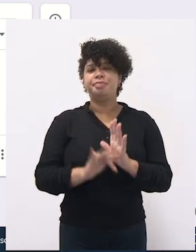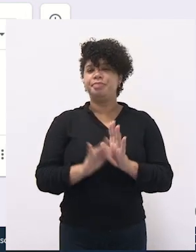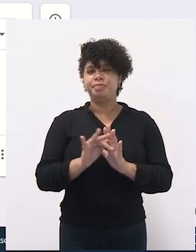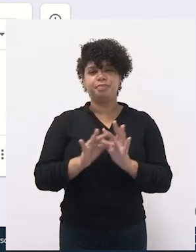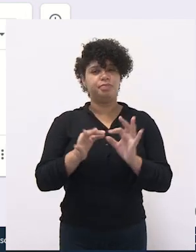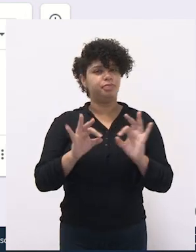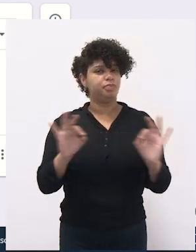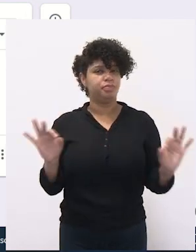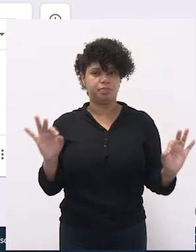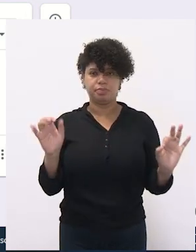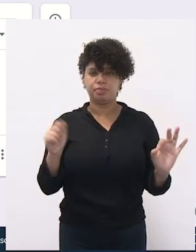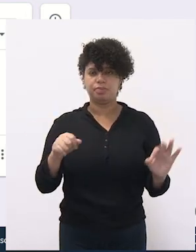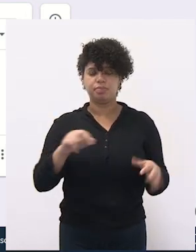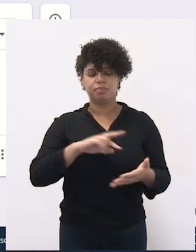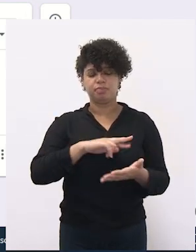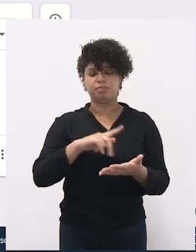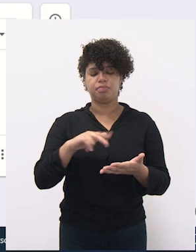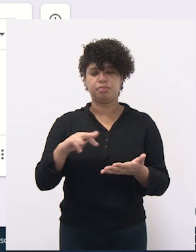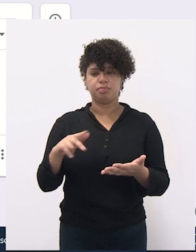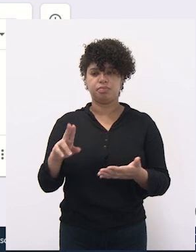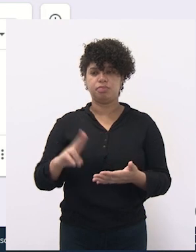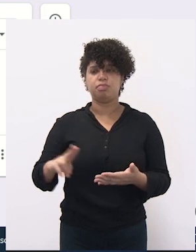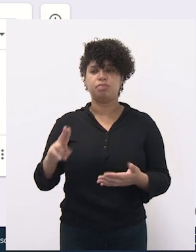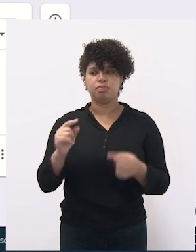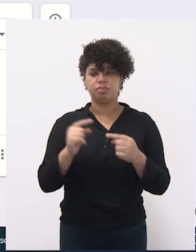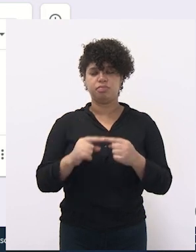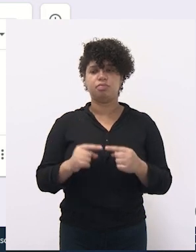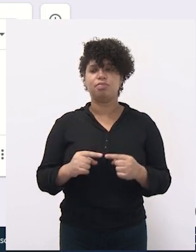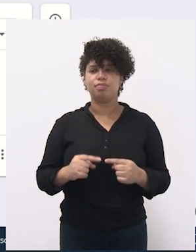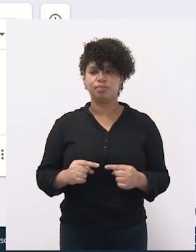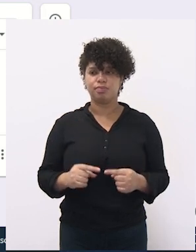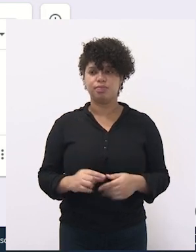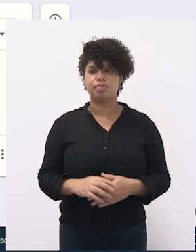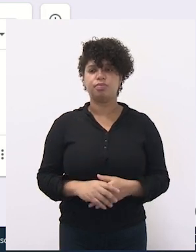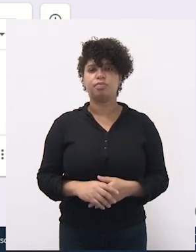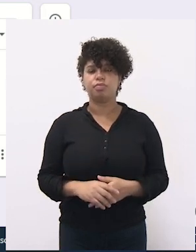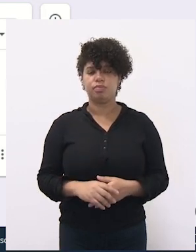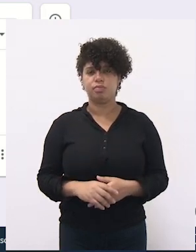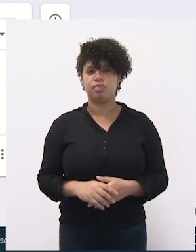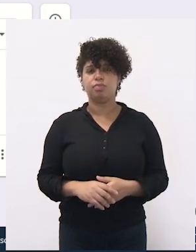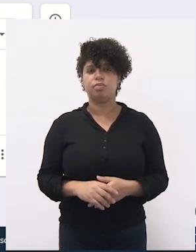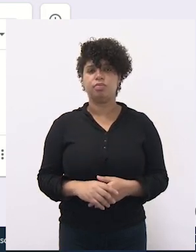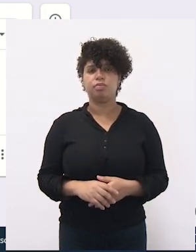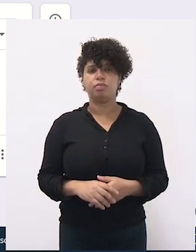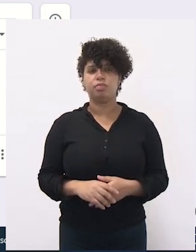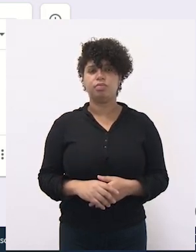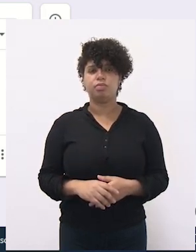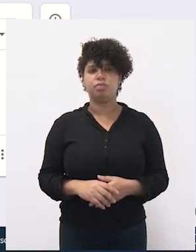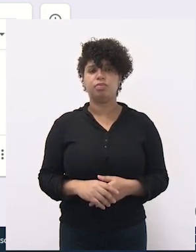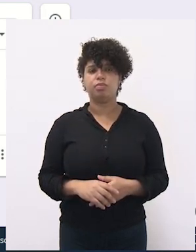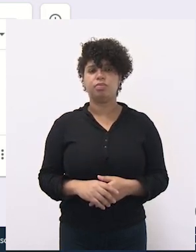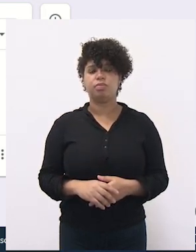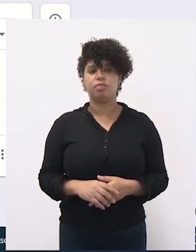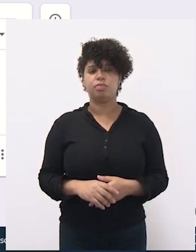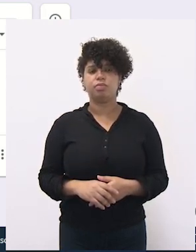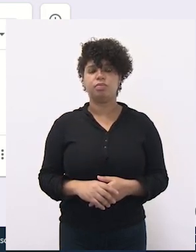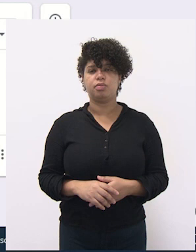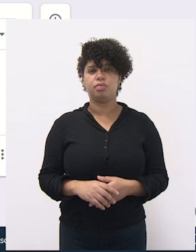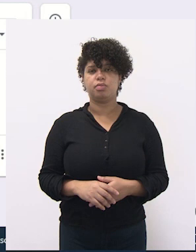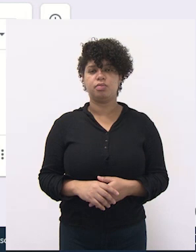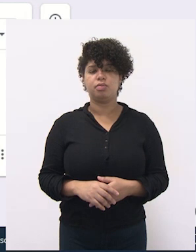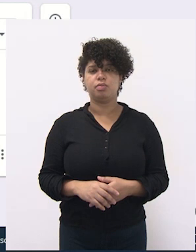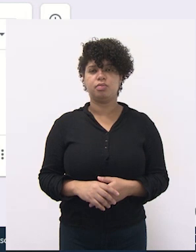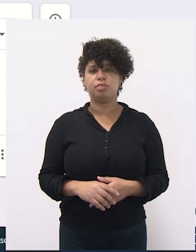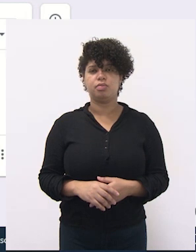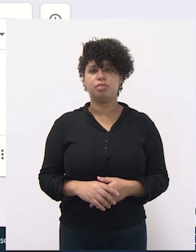gente pode usar para N coisas, né? Dá uma gama bem ampla para o professor. Eu vou fazer aqui